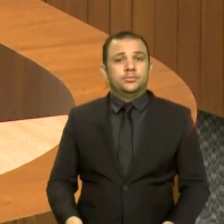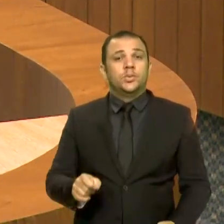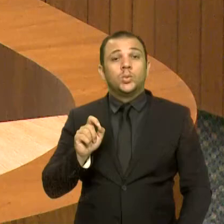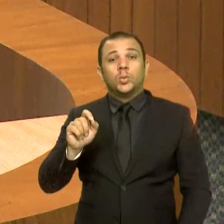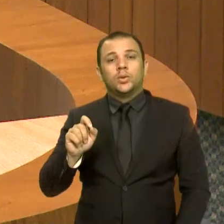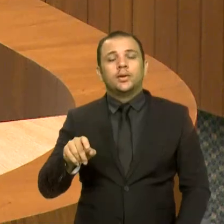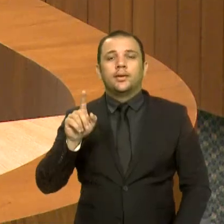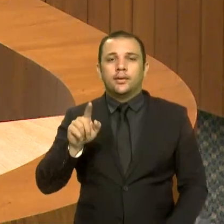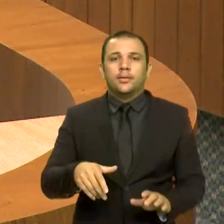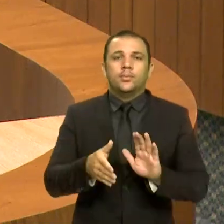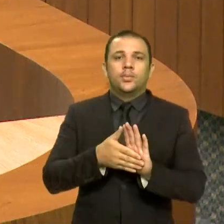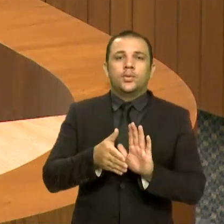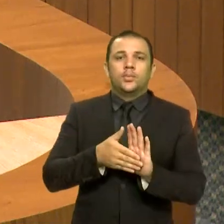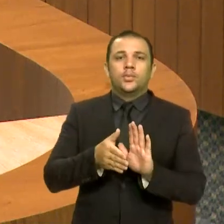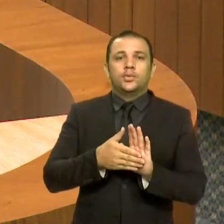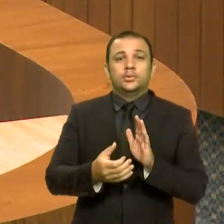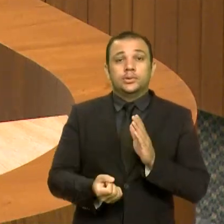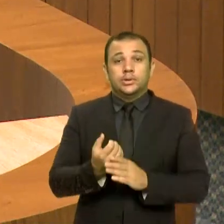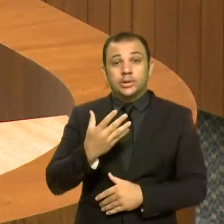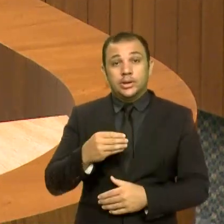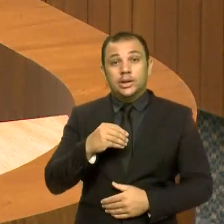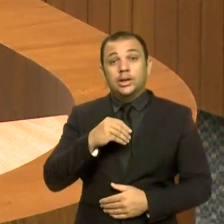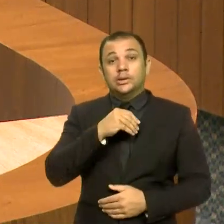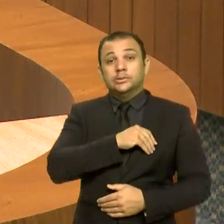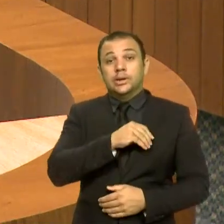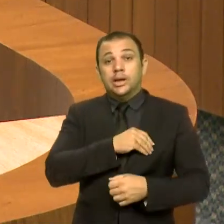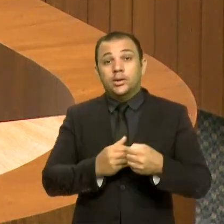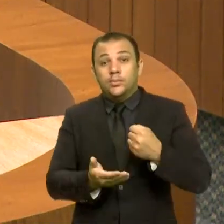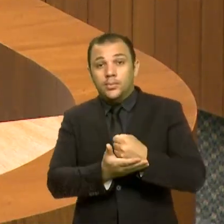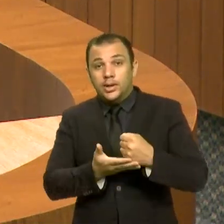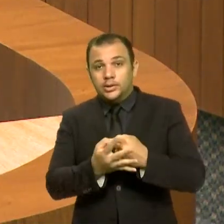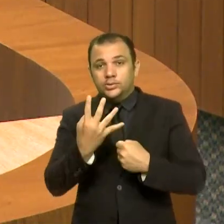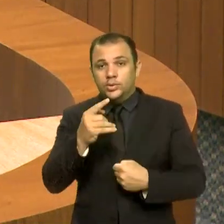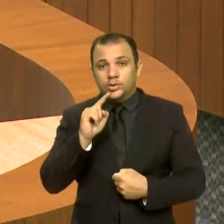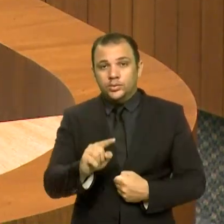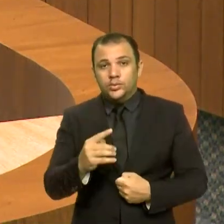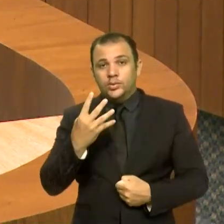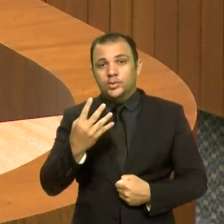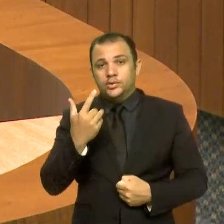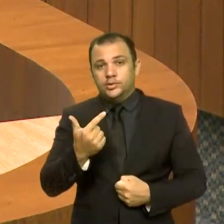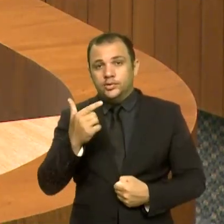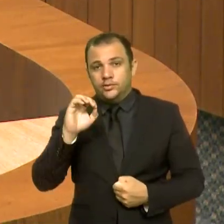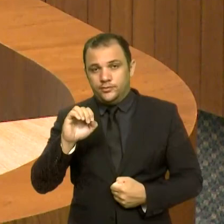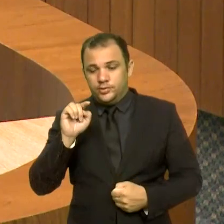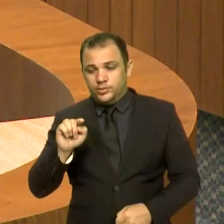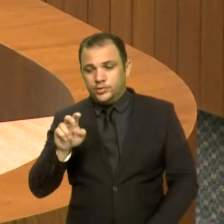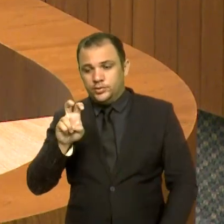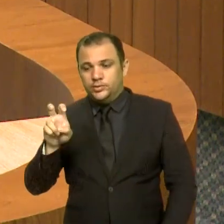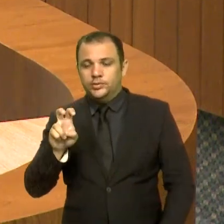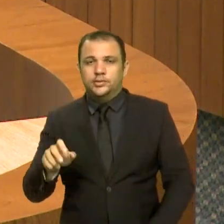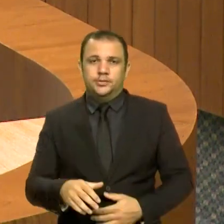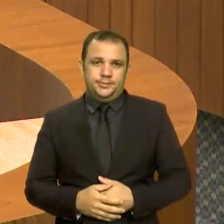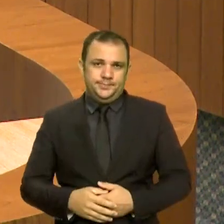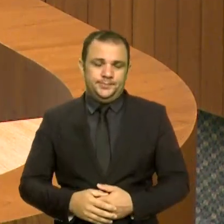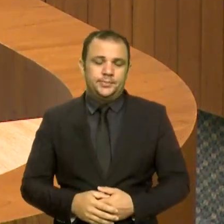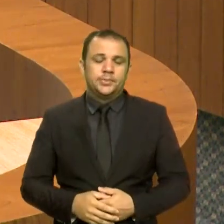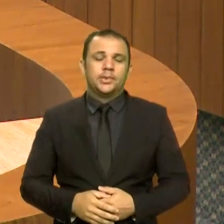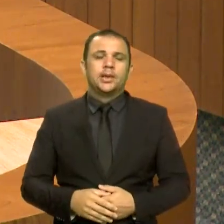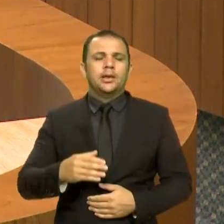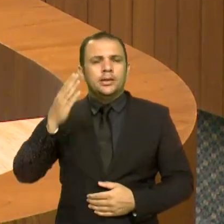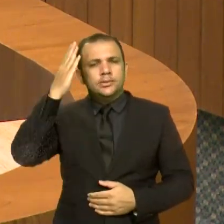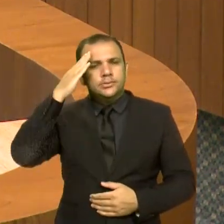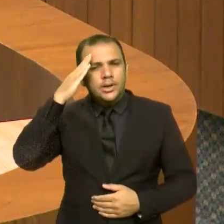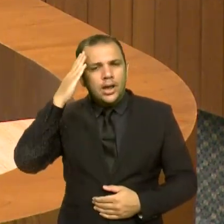à proposta de implantação do piso de 4.420,55. Sabemos de todas as questões orçamentárias, temos